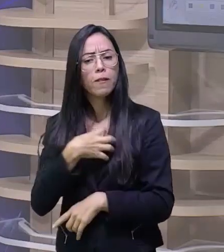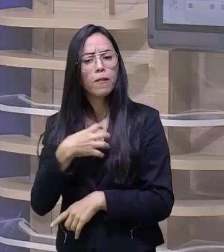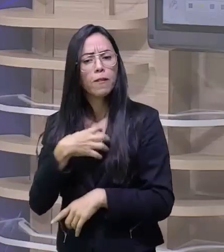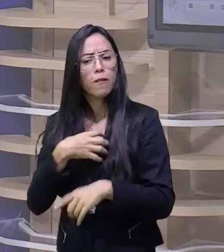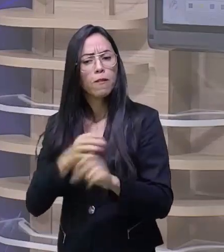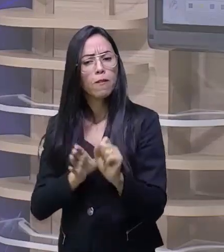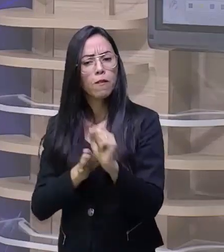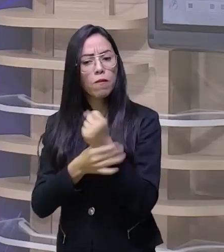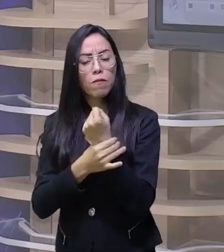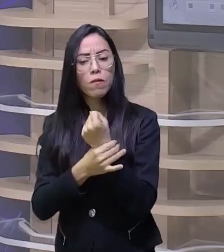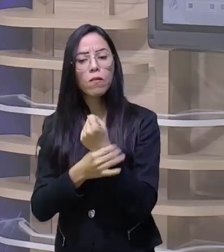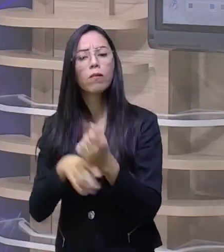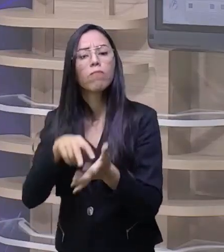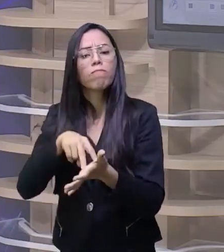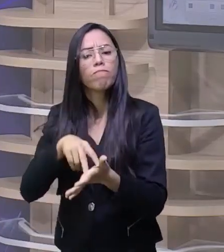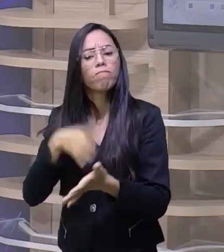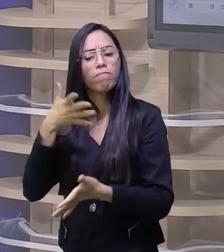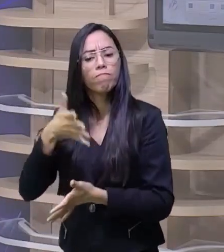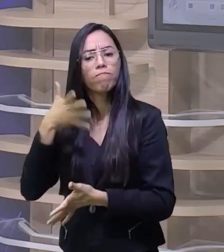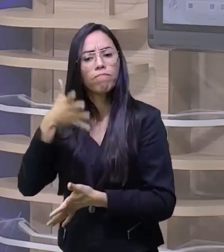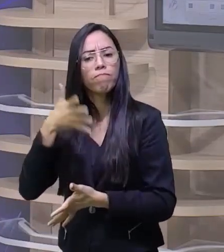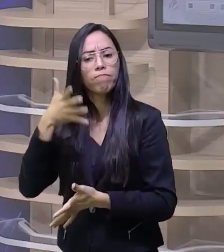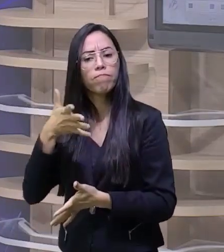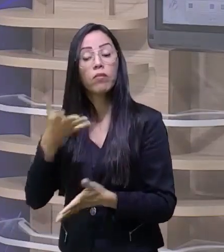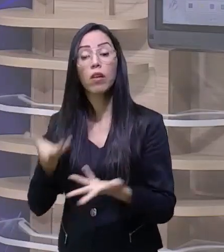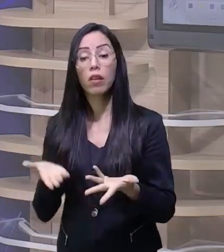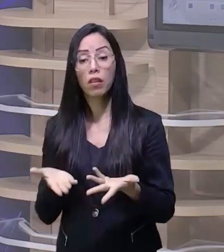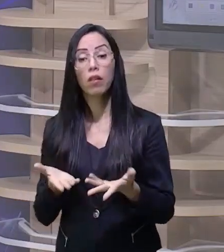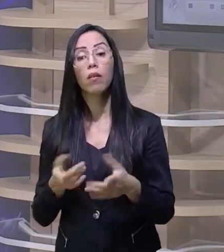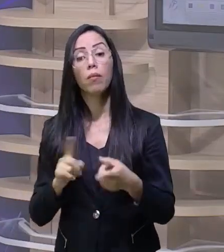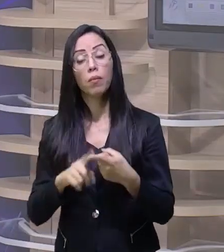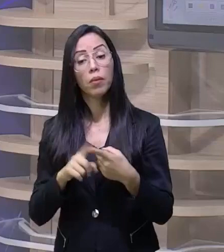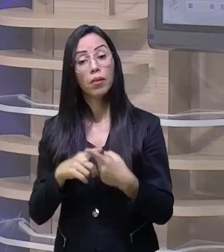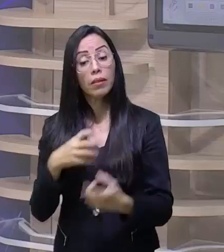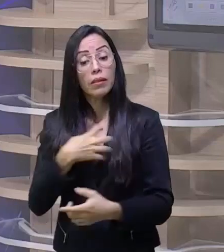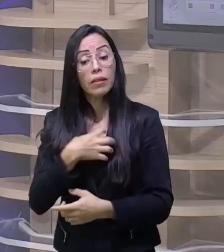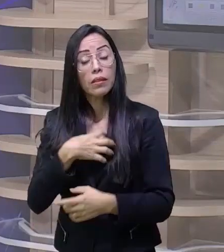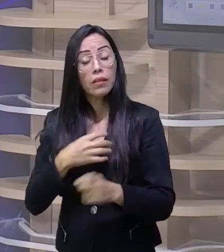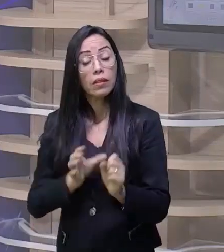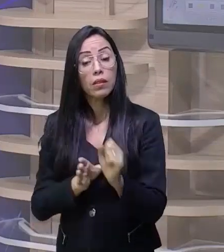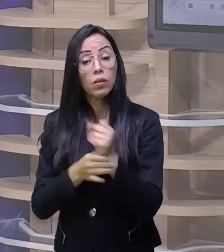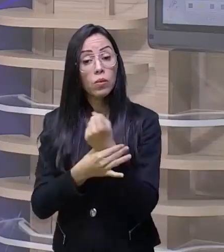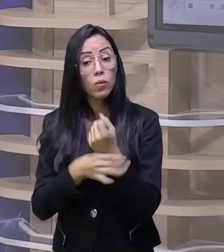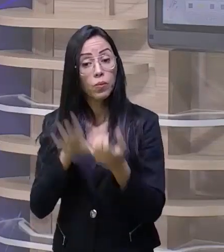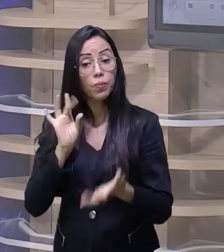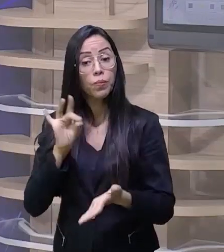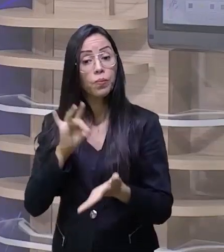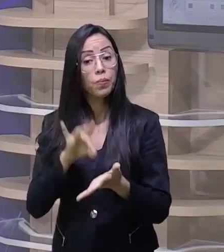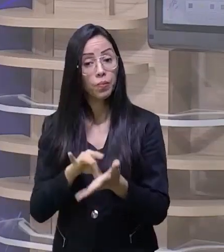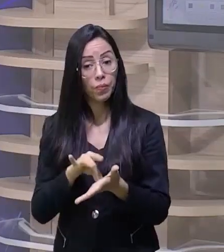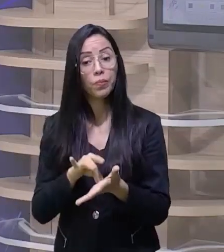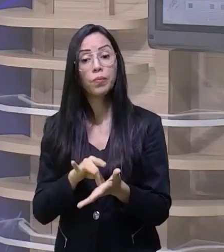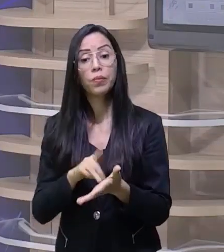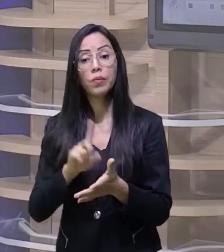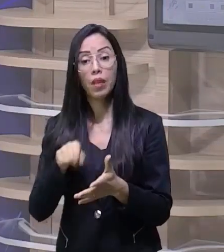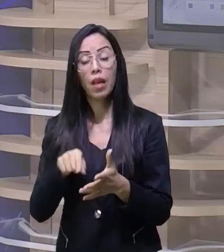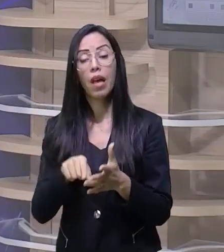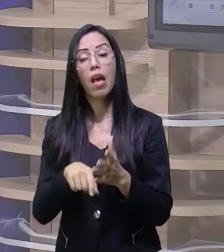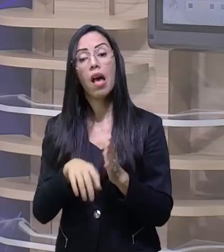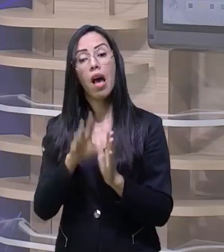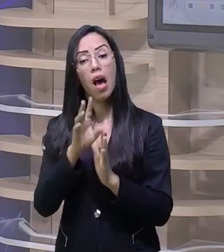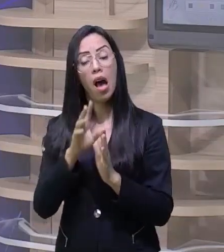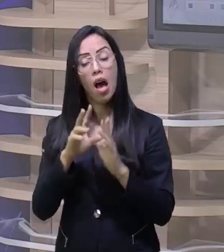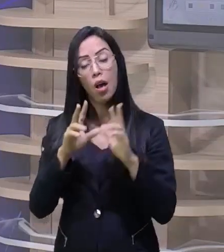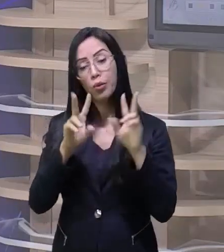perder o medo para falar, para que ele se sinta mais, não é, seguro realmente naquele assunto que ele vai defender